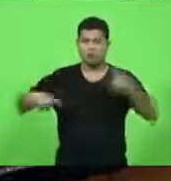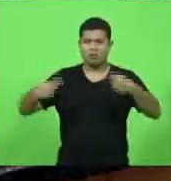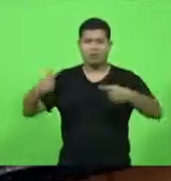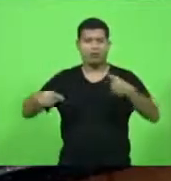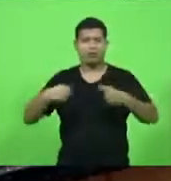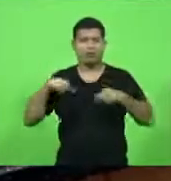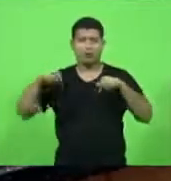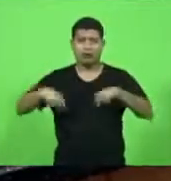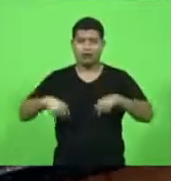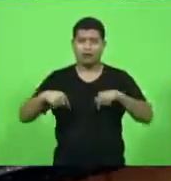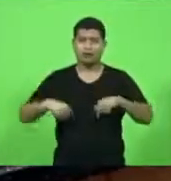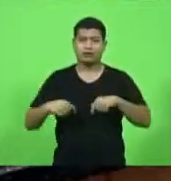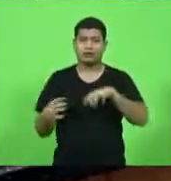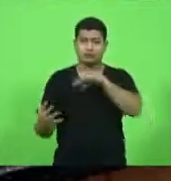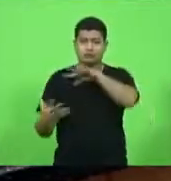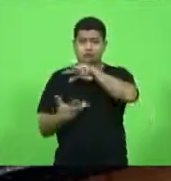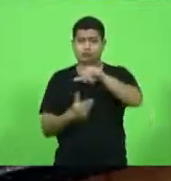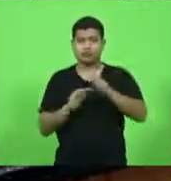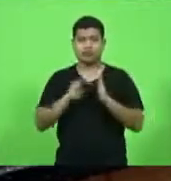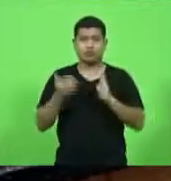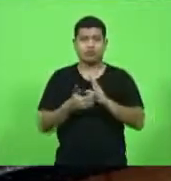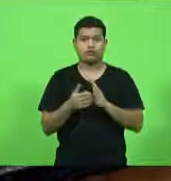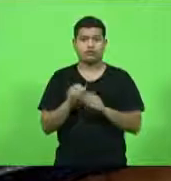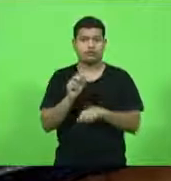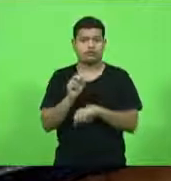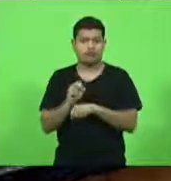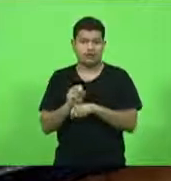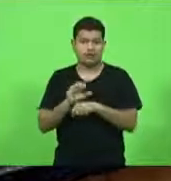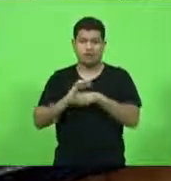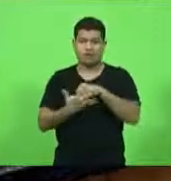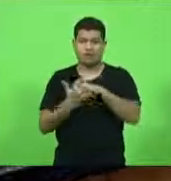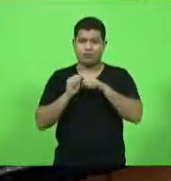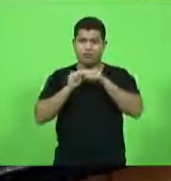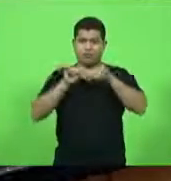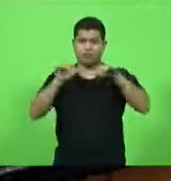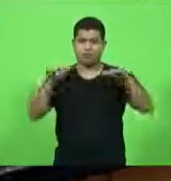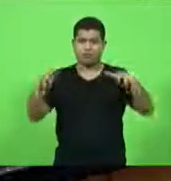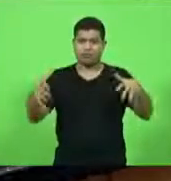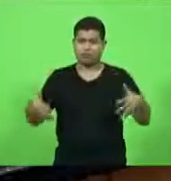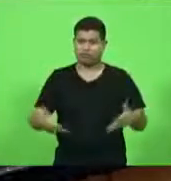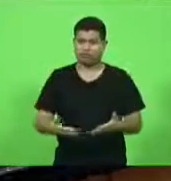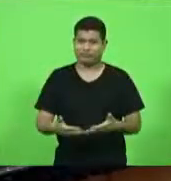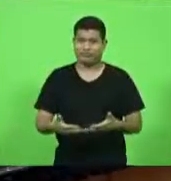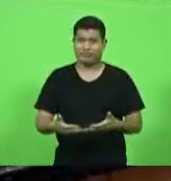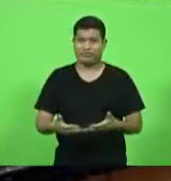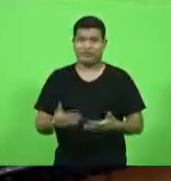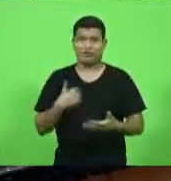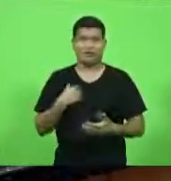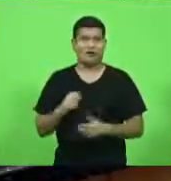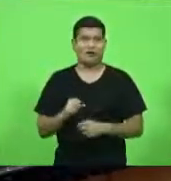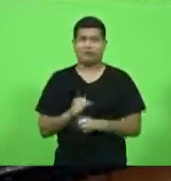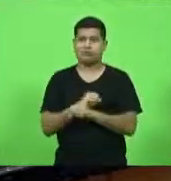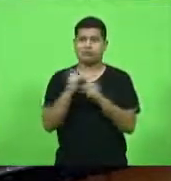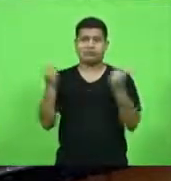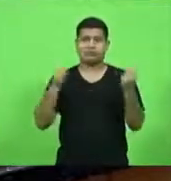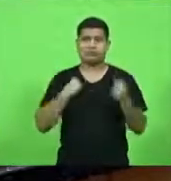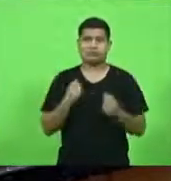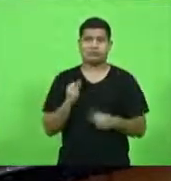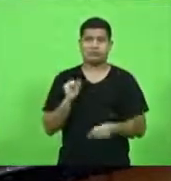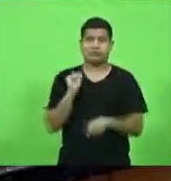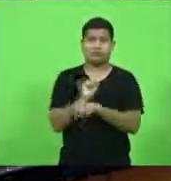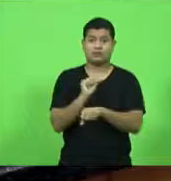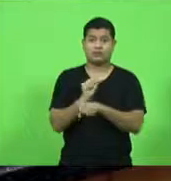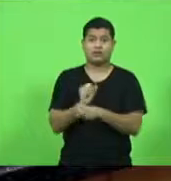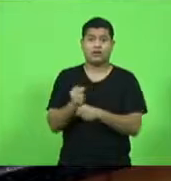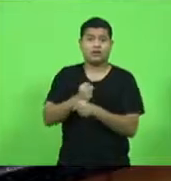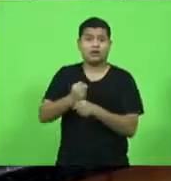dominou o mundo inteiro, o vírus se espalhou. Olha o absurdo. Em outras épocas, levava-se 12 anos para